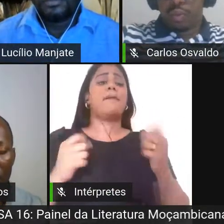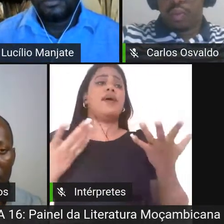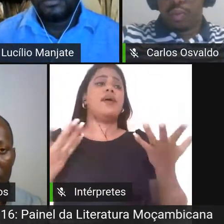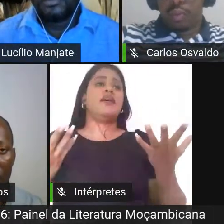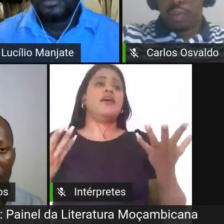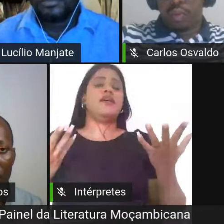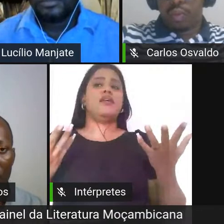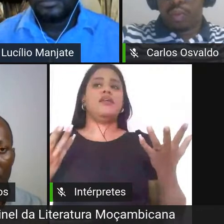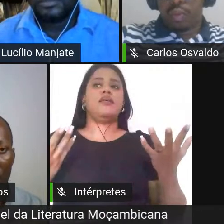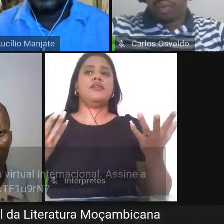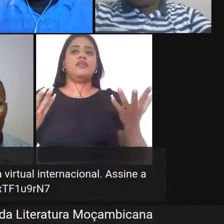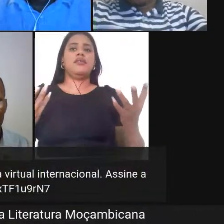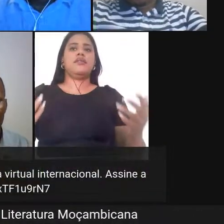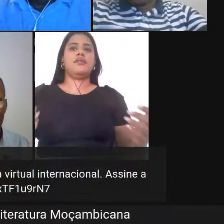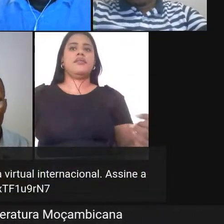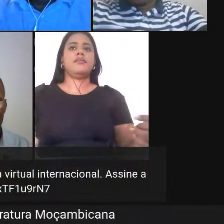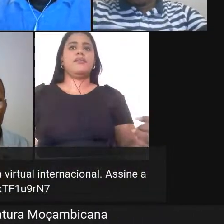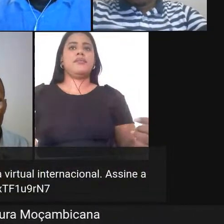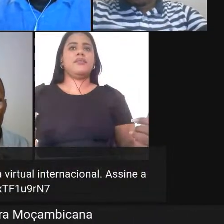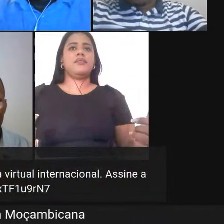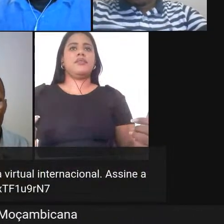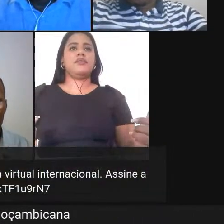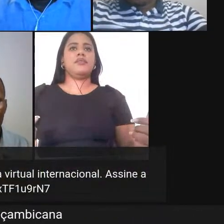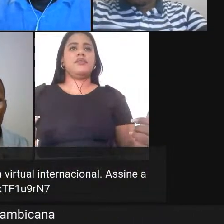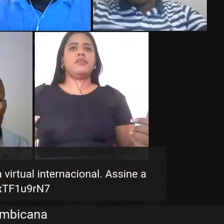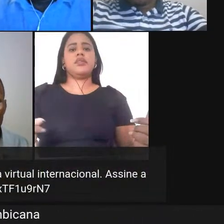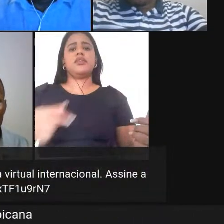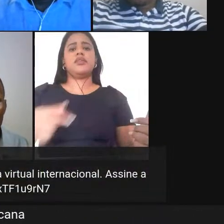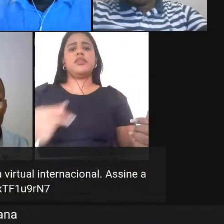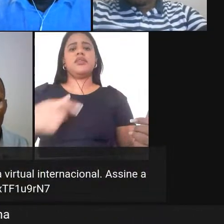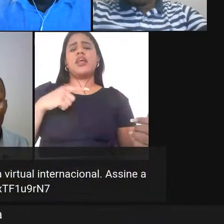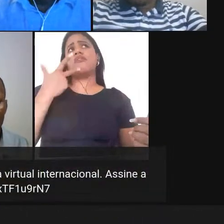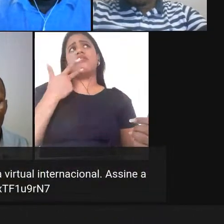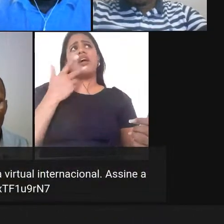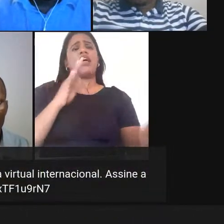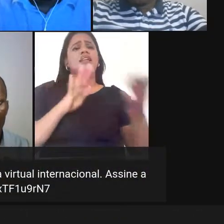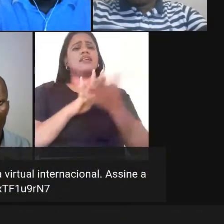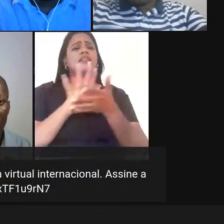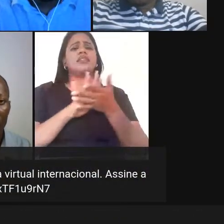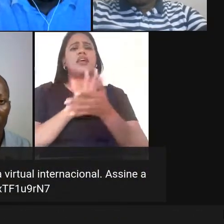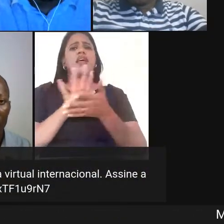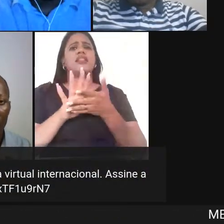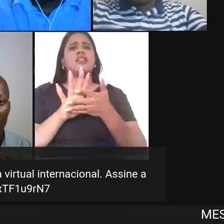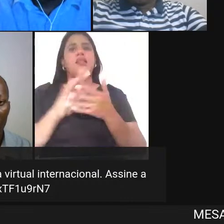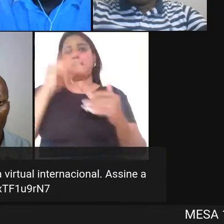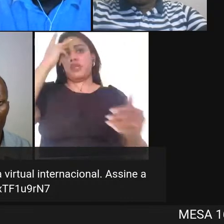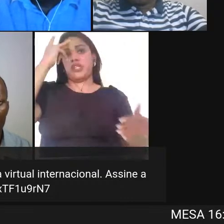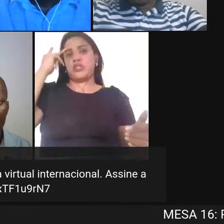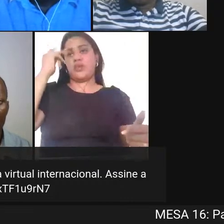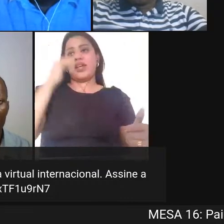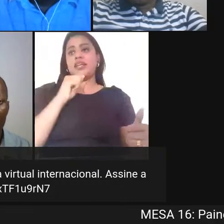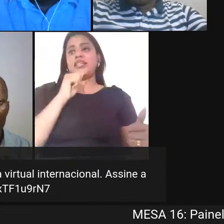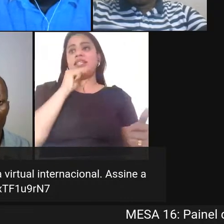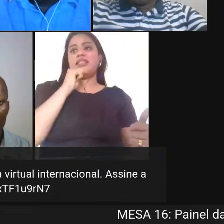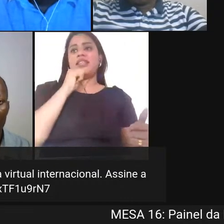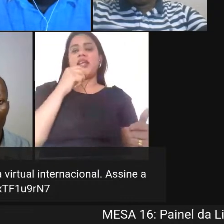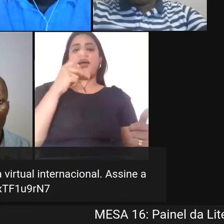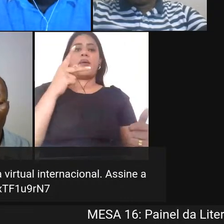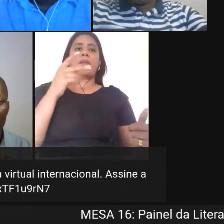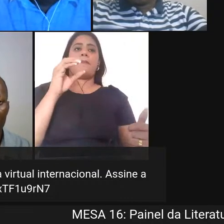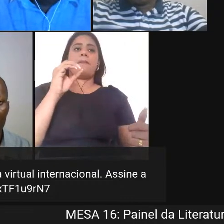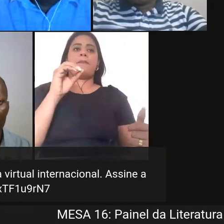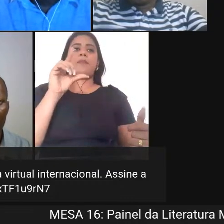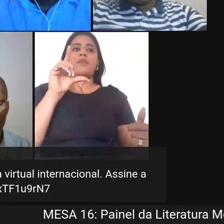Dizem que não há ninguém apolítico, né? Então aparece sempre alguma coisinha, mas o propósito não é